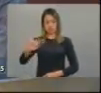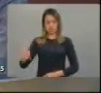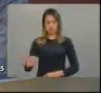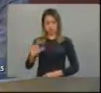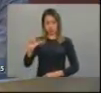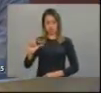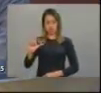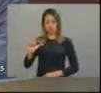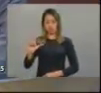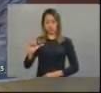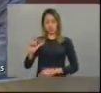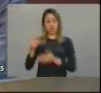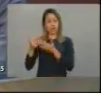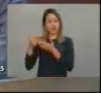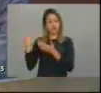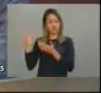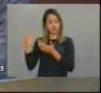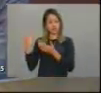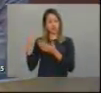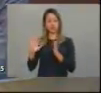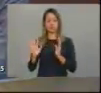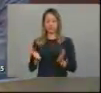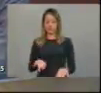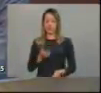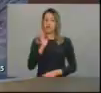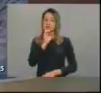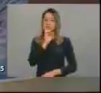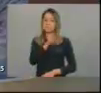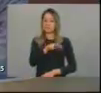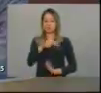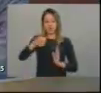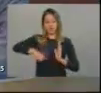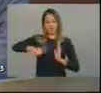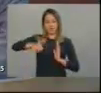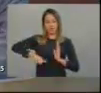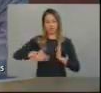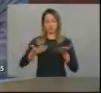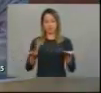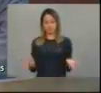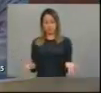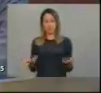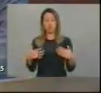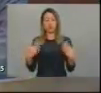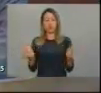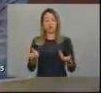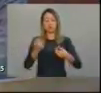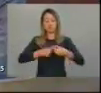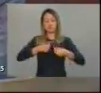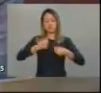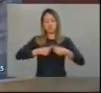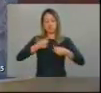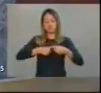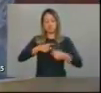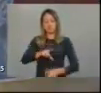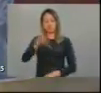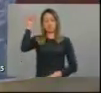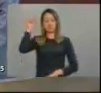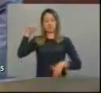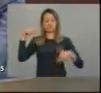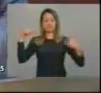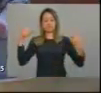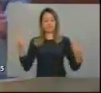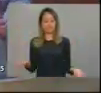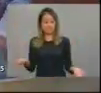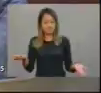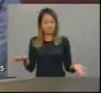sairia o resultado dessa avaliação Para que o interior do Ceará pudesse ser contemplado